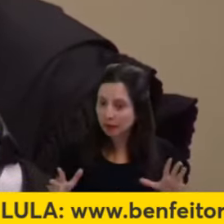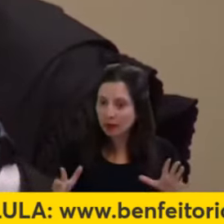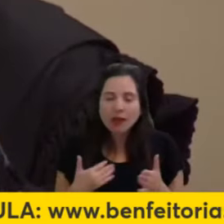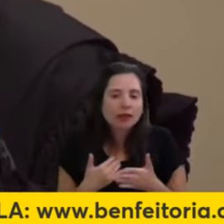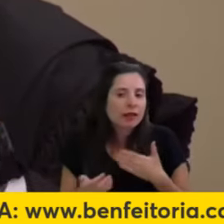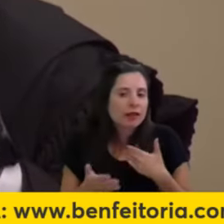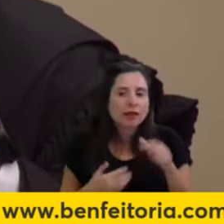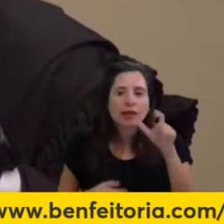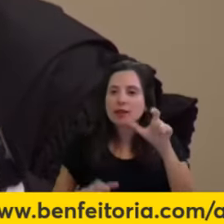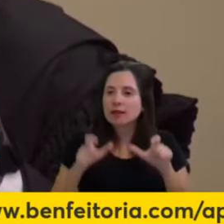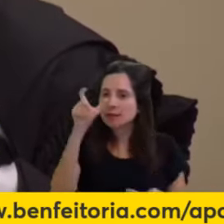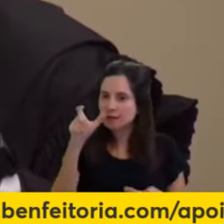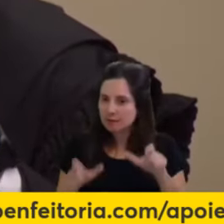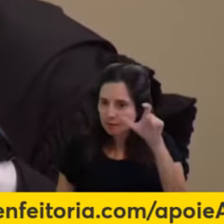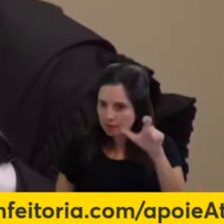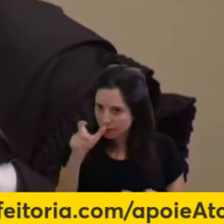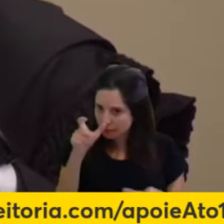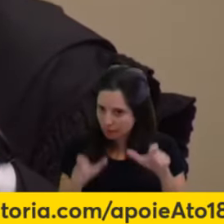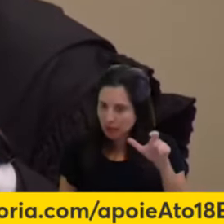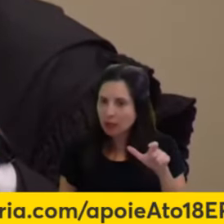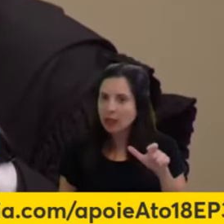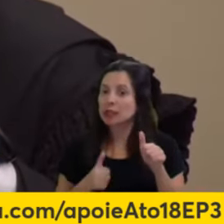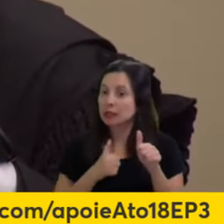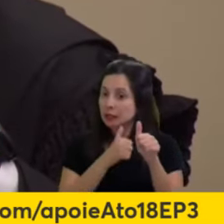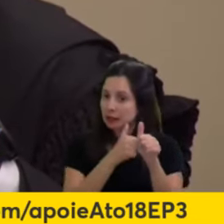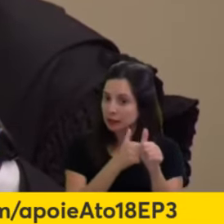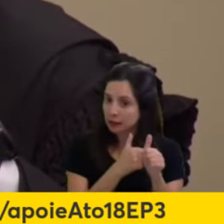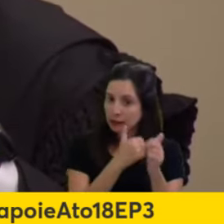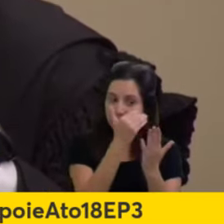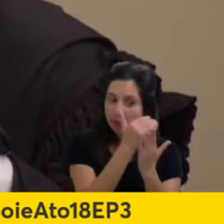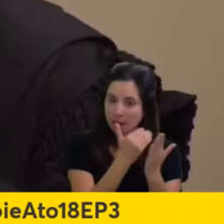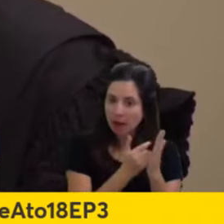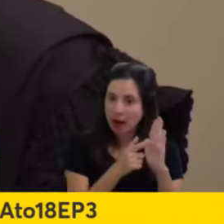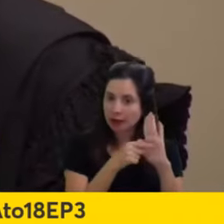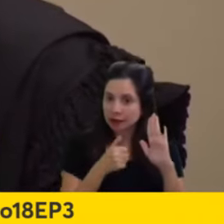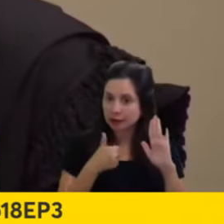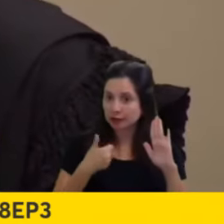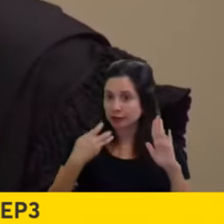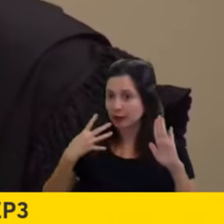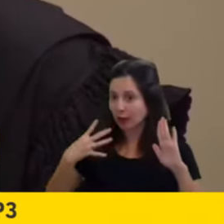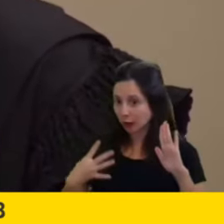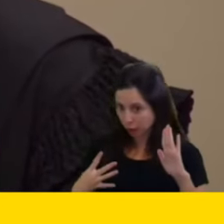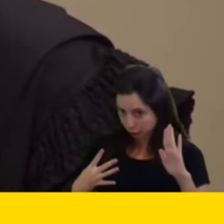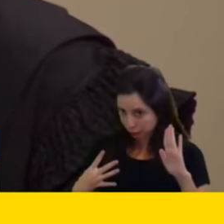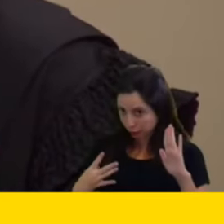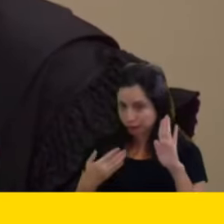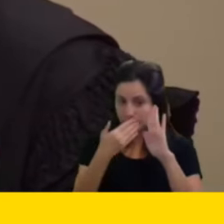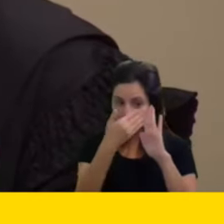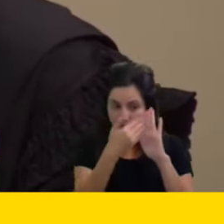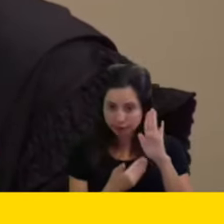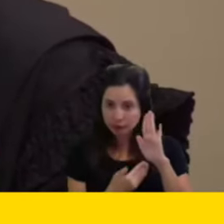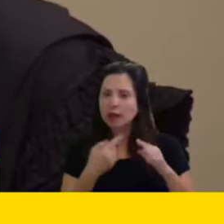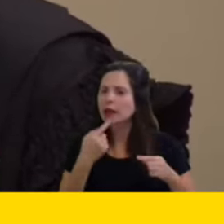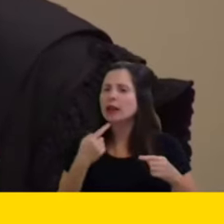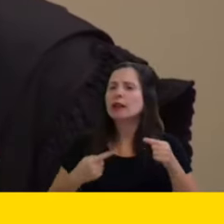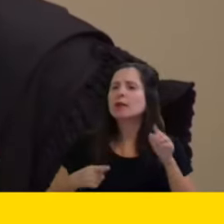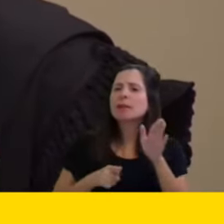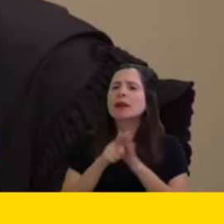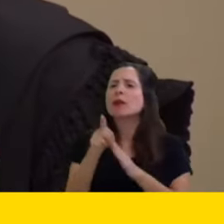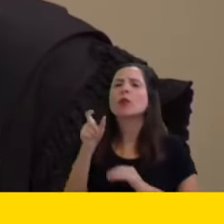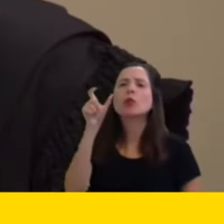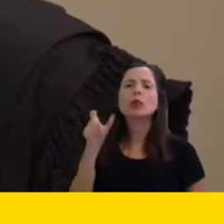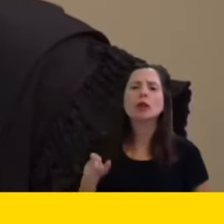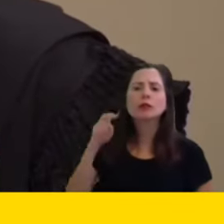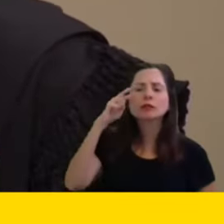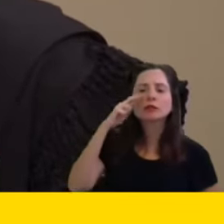seja e preça preencha os requisitos constitucionais de seu Artigo 14 no presente caso questiona-se que oado Sérgio Mouro foi beneficiado